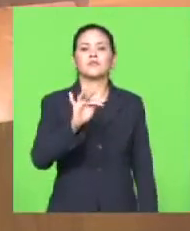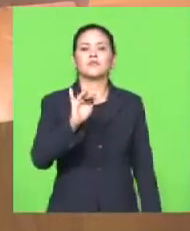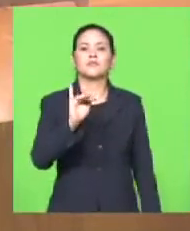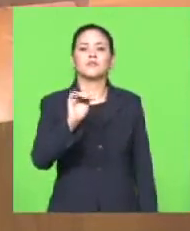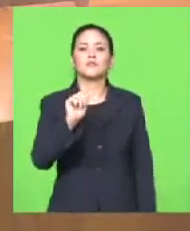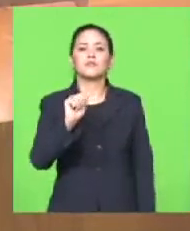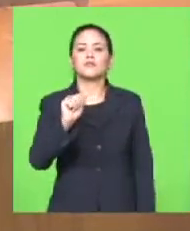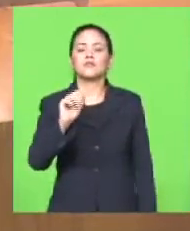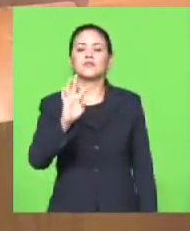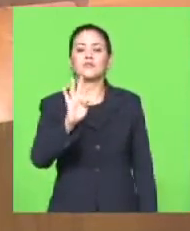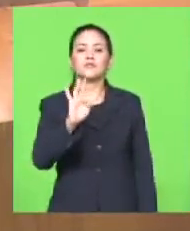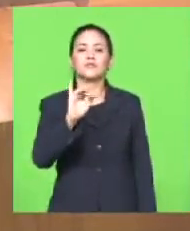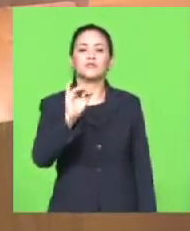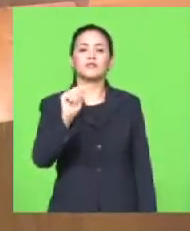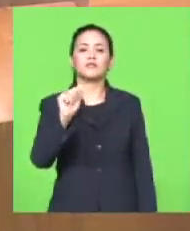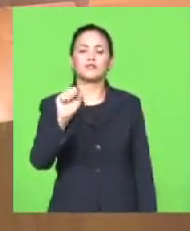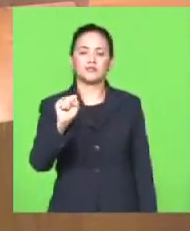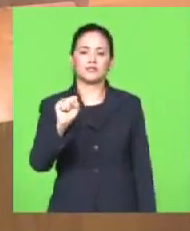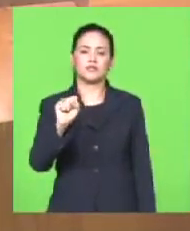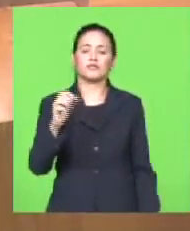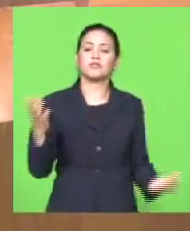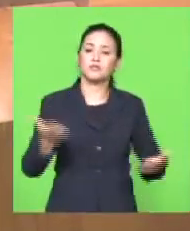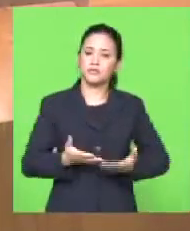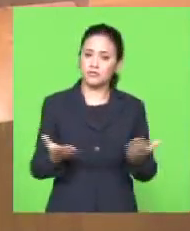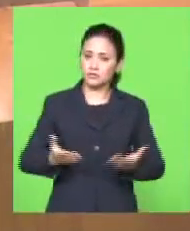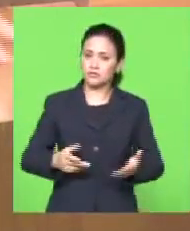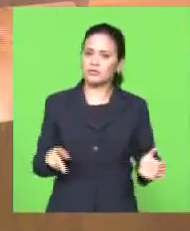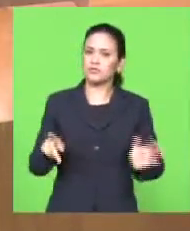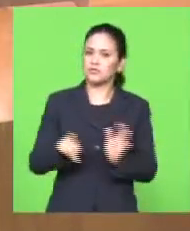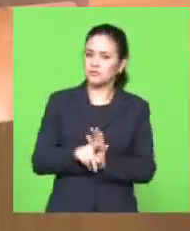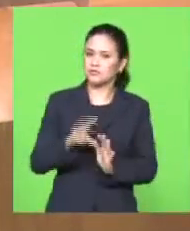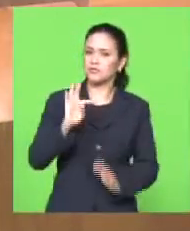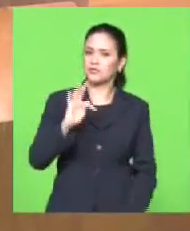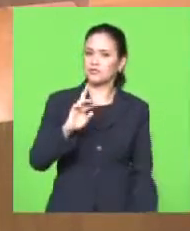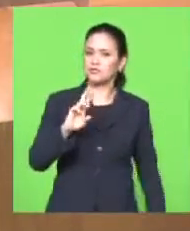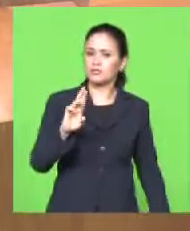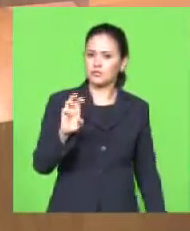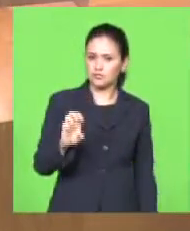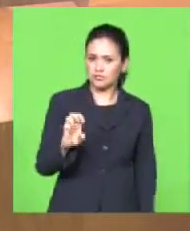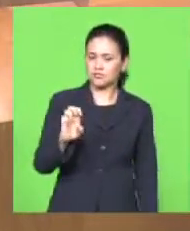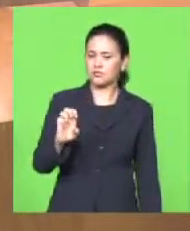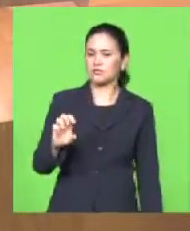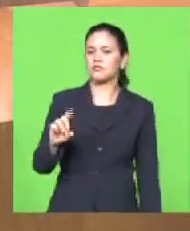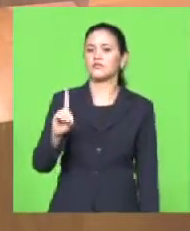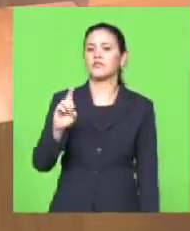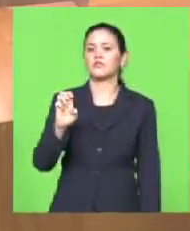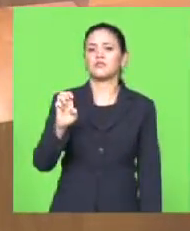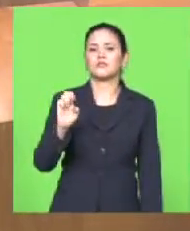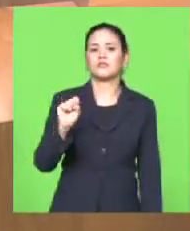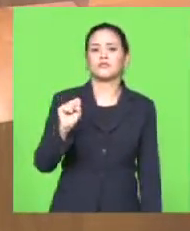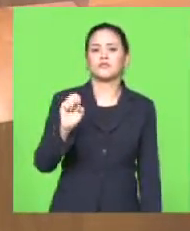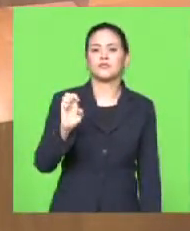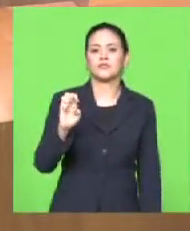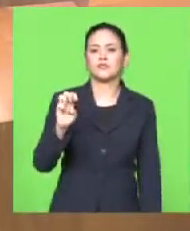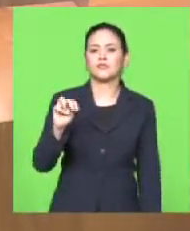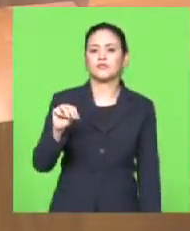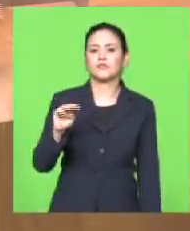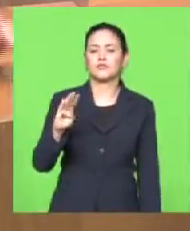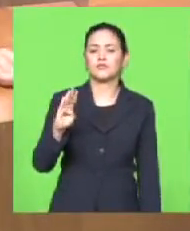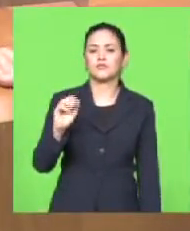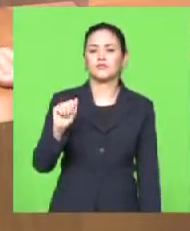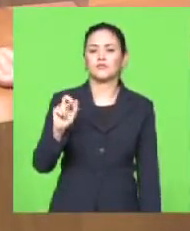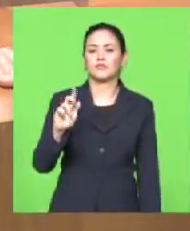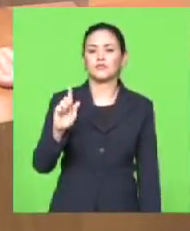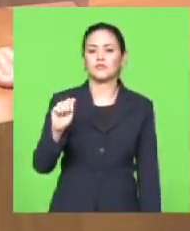membro efetivo do Tribunal Regional Eleitoral do Maranhão, TRE, como desembargador desta corte. Com